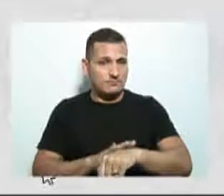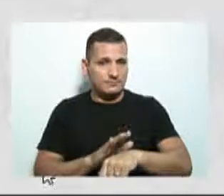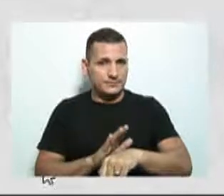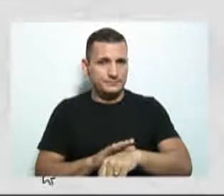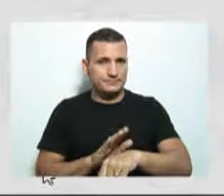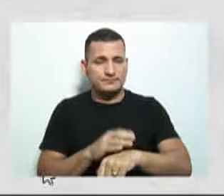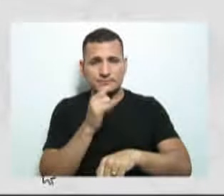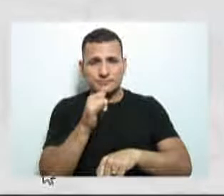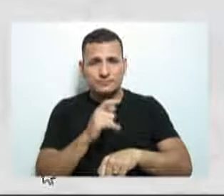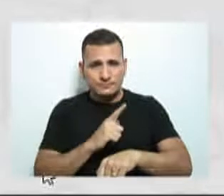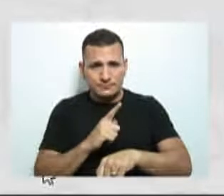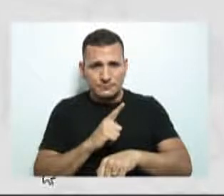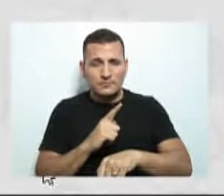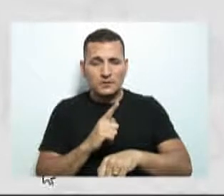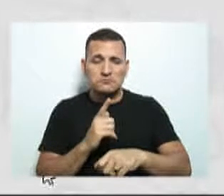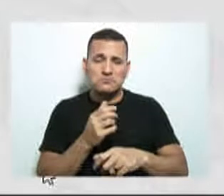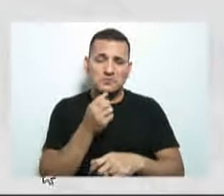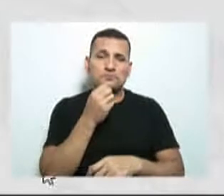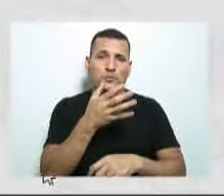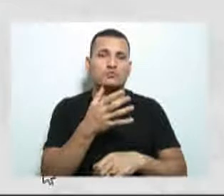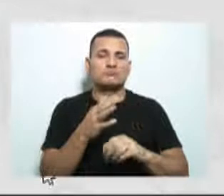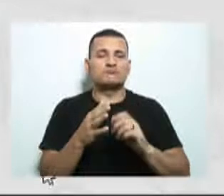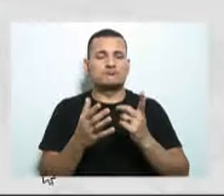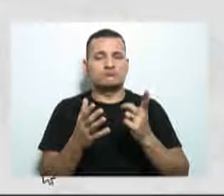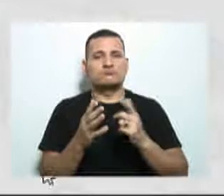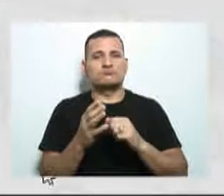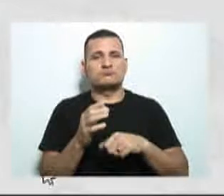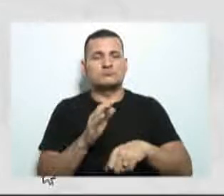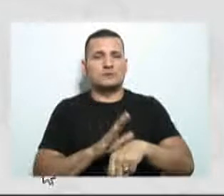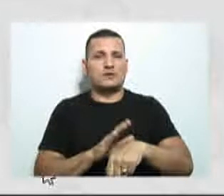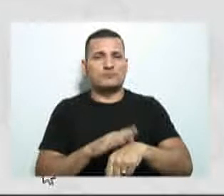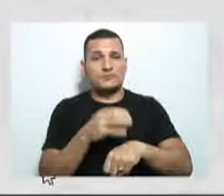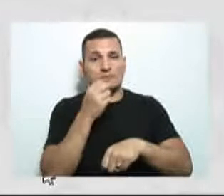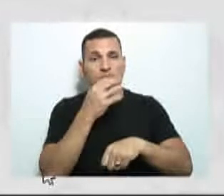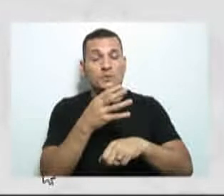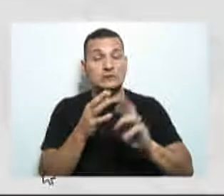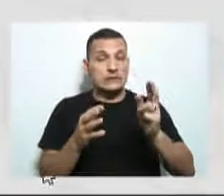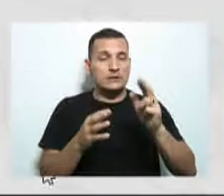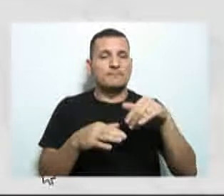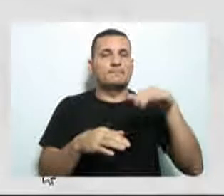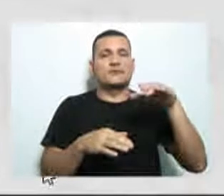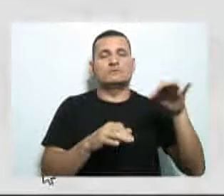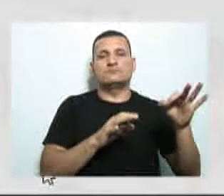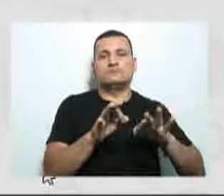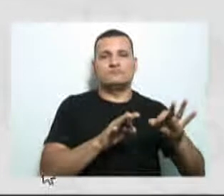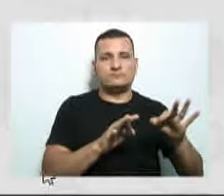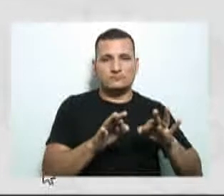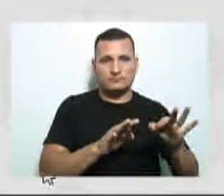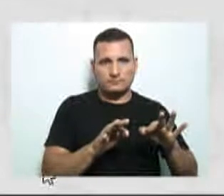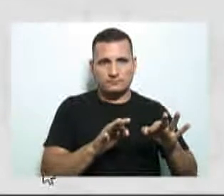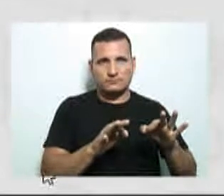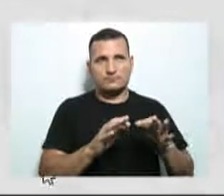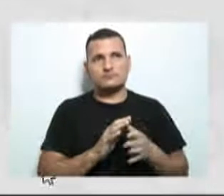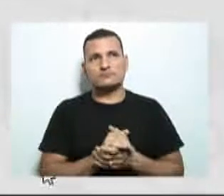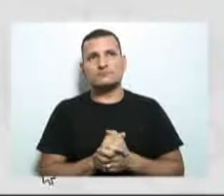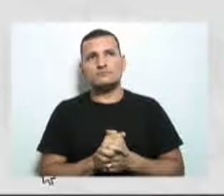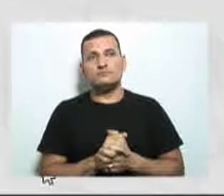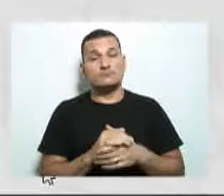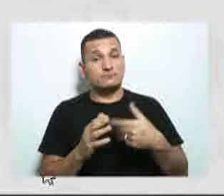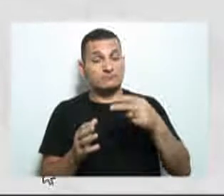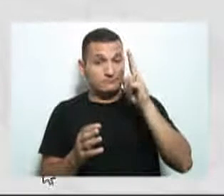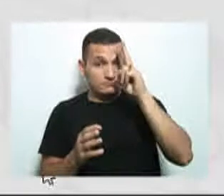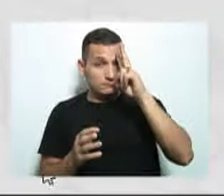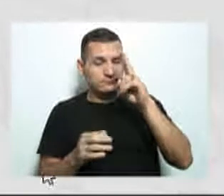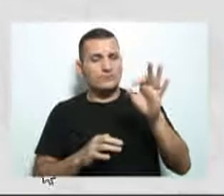importante, será favorável àquele que estiver mais organizado. Então, verificando que a